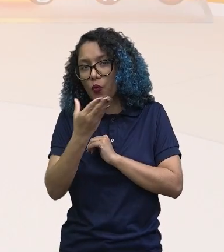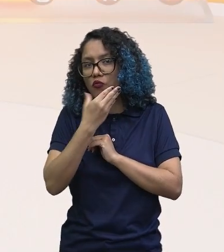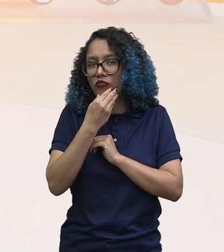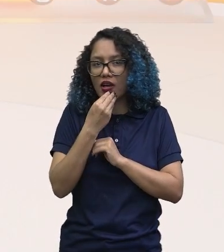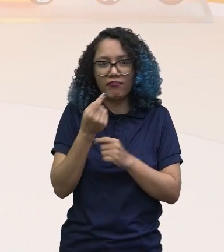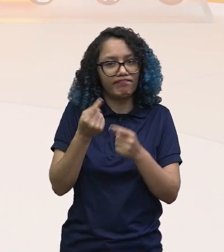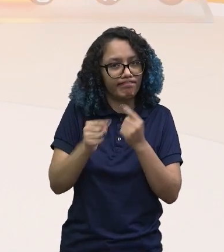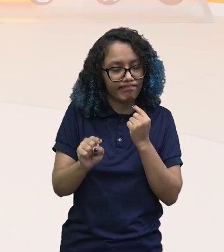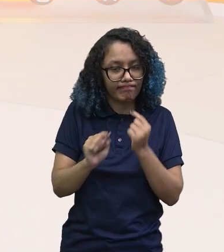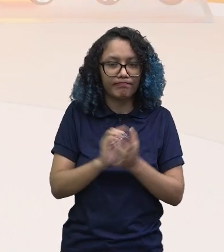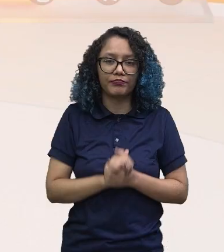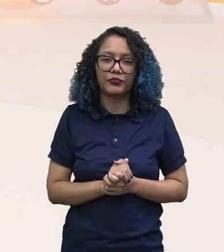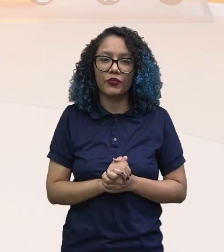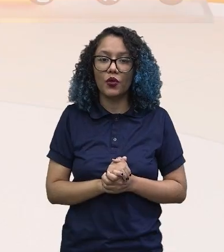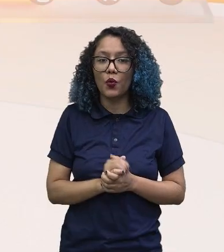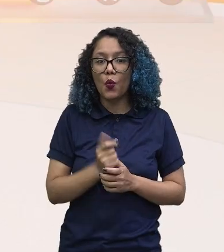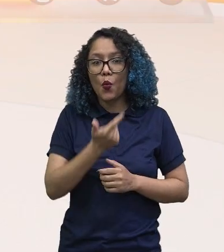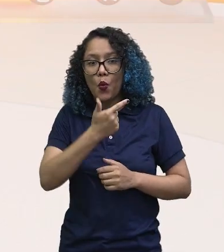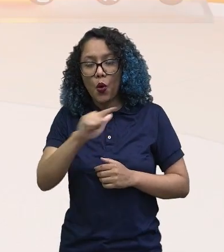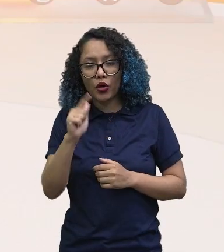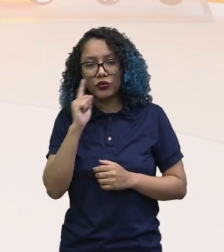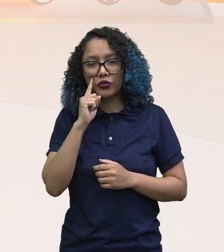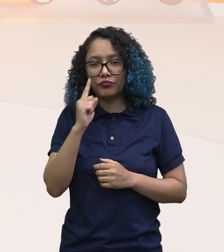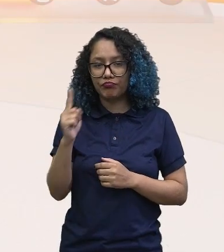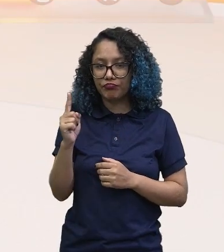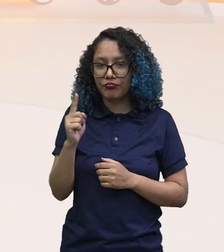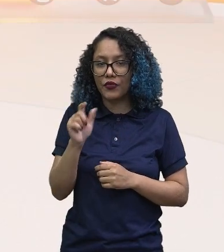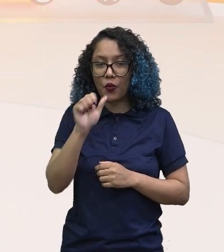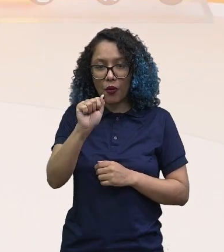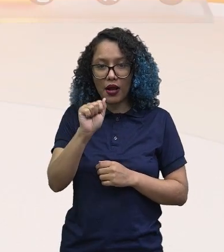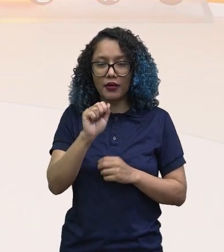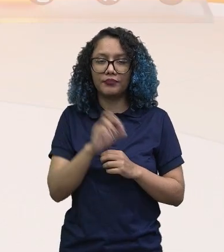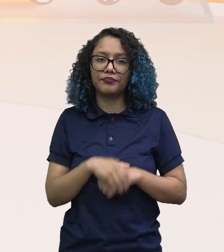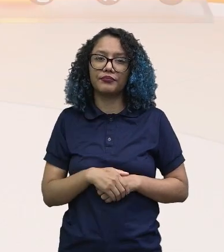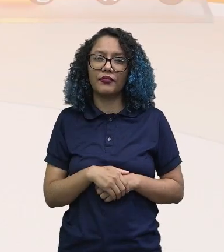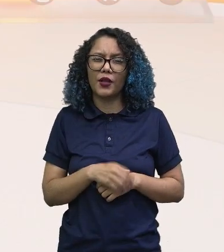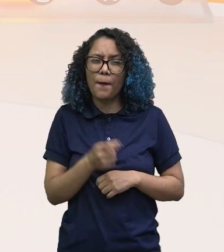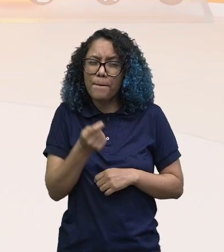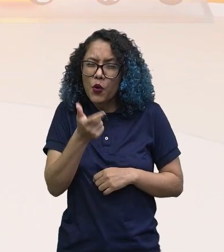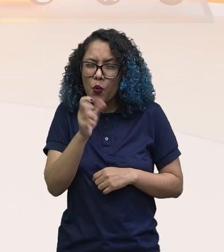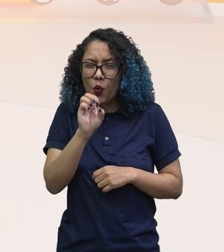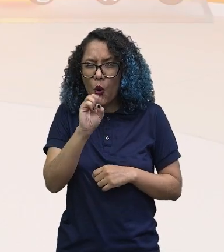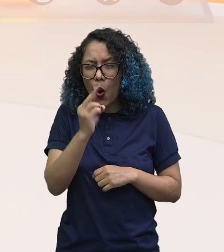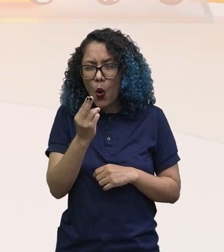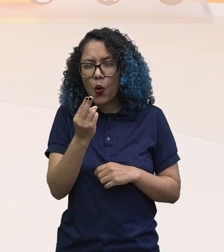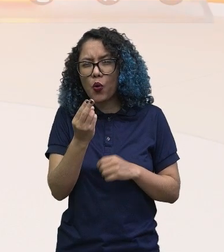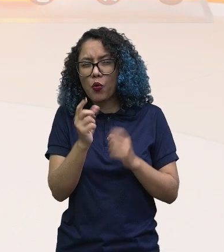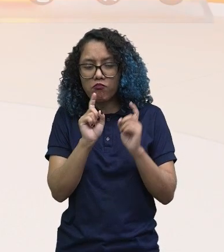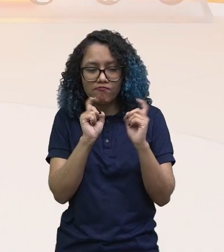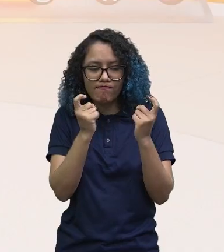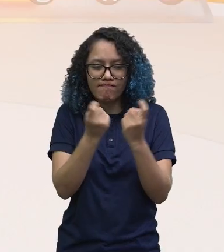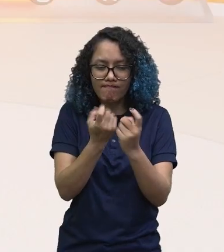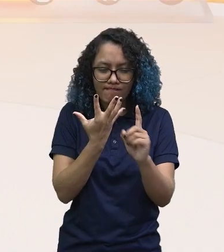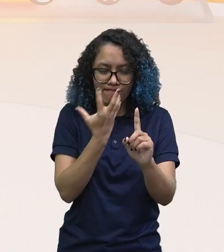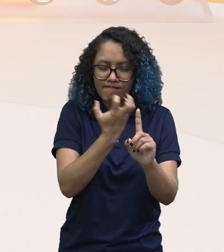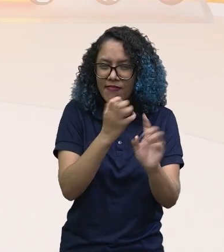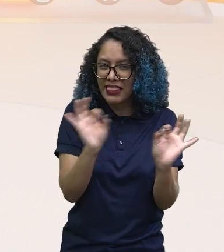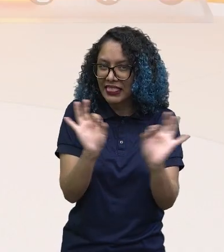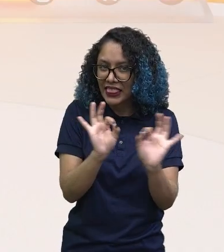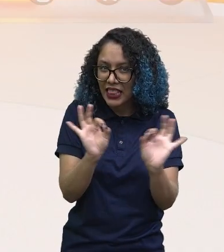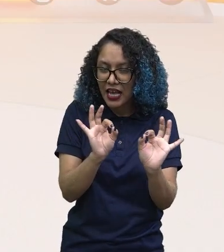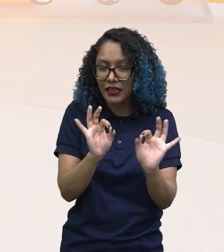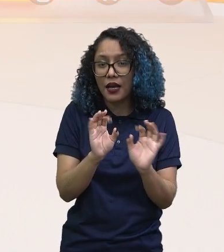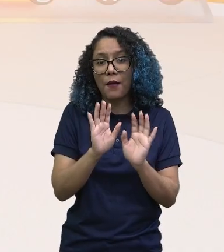feminino. Assexuais, pessoas que sentem pouca ou nenhuma atração sexual, podendo,